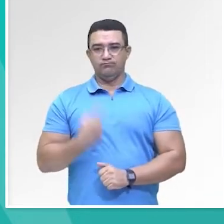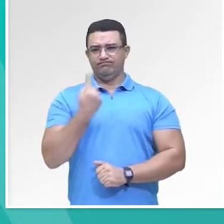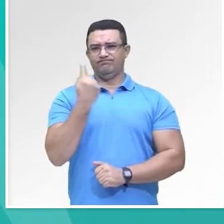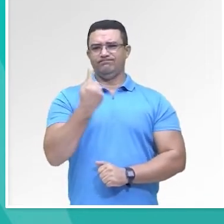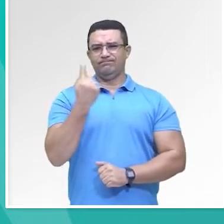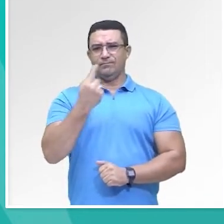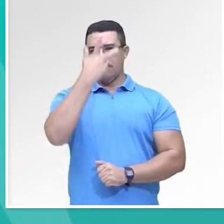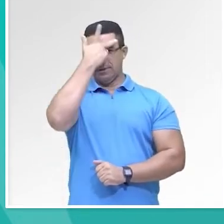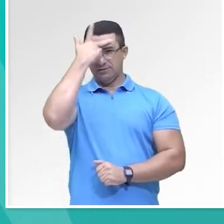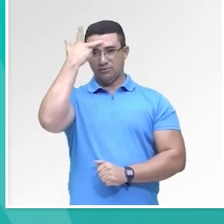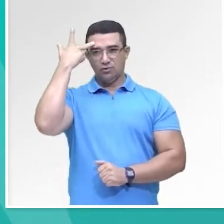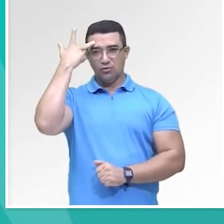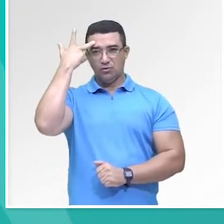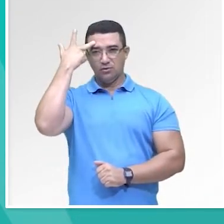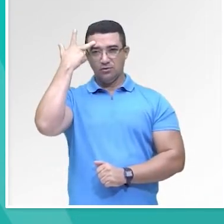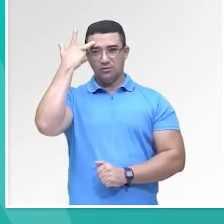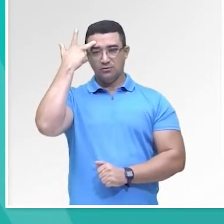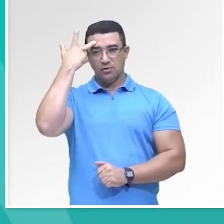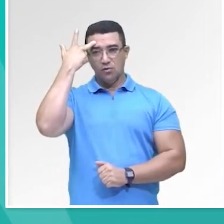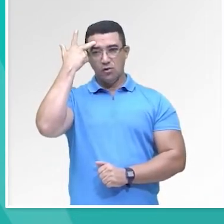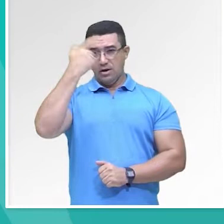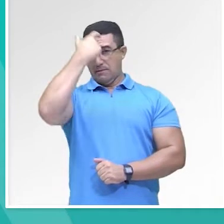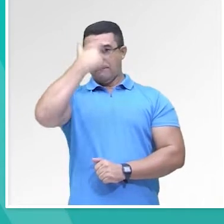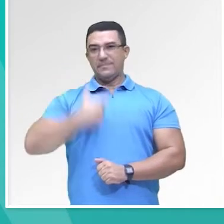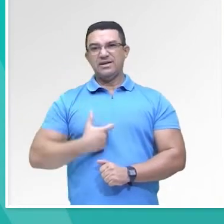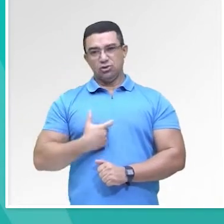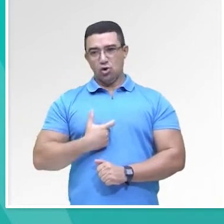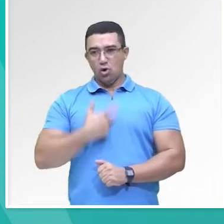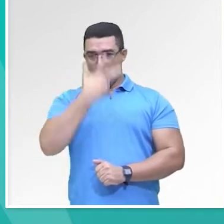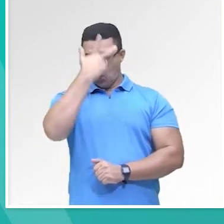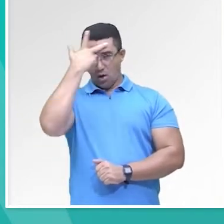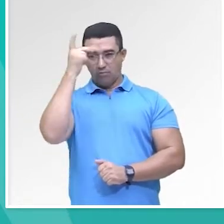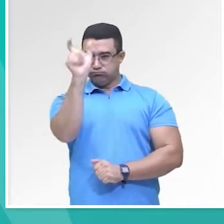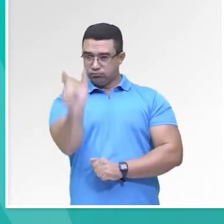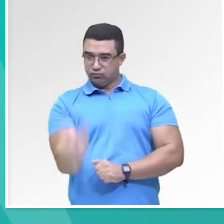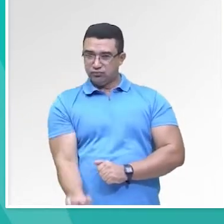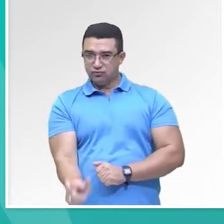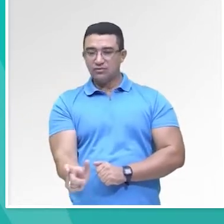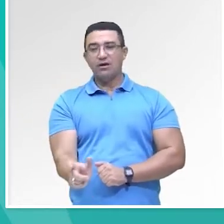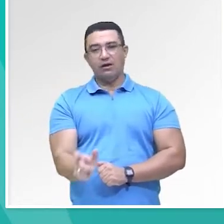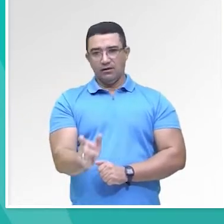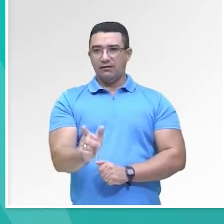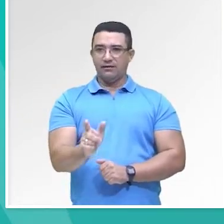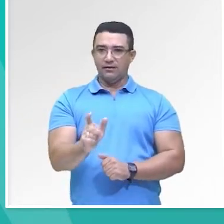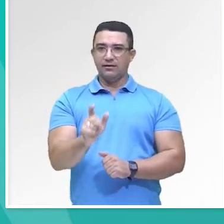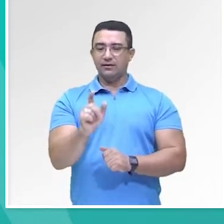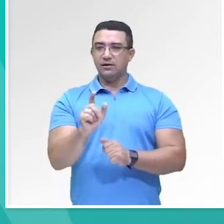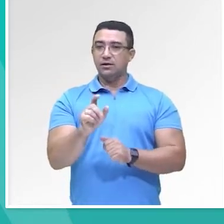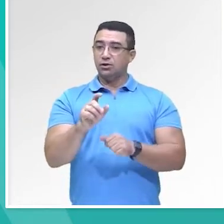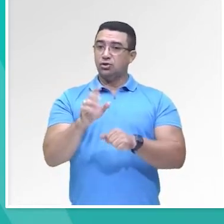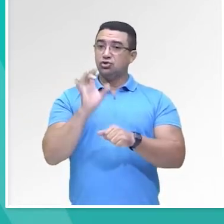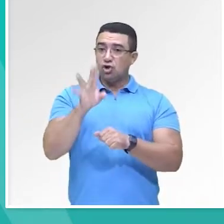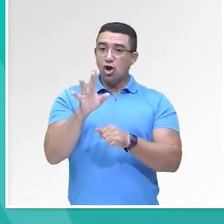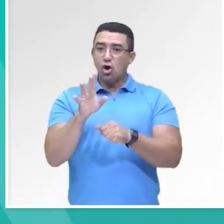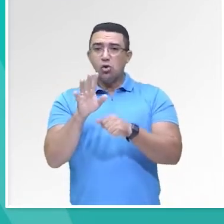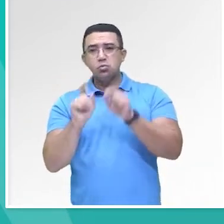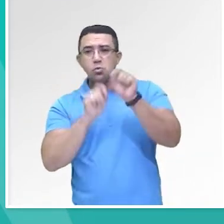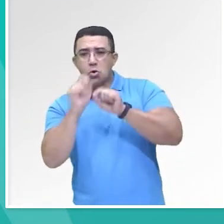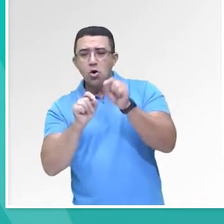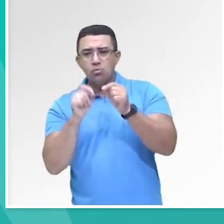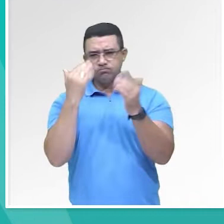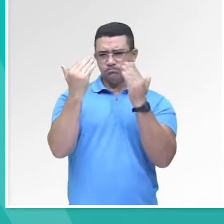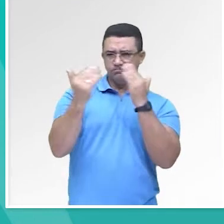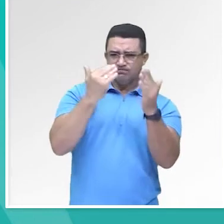individuais, aqueles que o jogador, né, o atleta, vai depender a sua vitória do seu